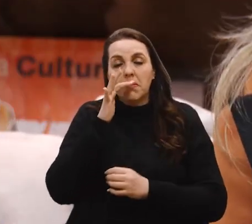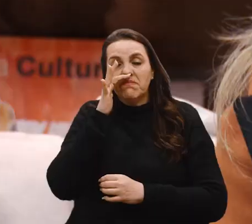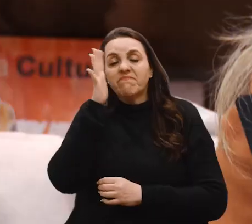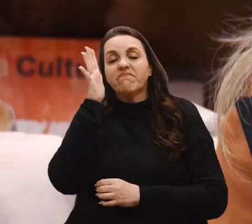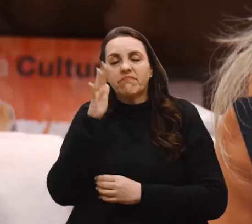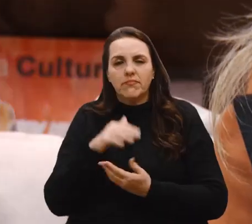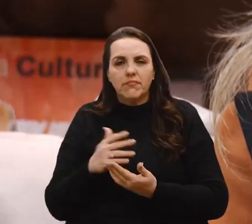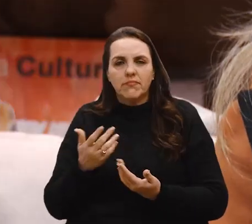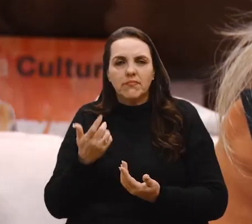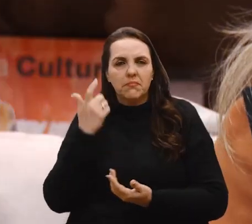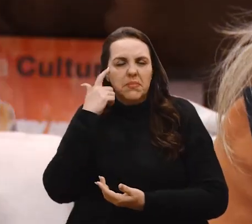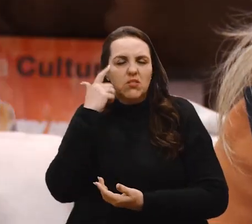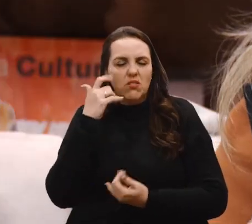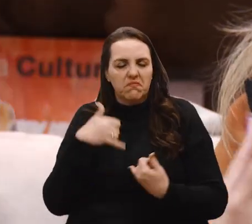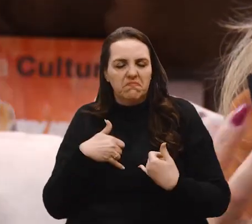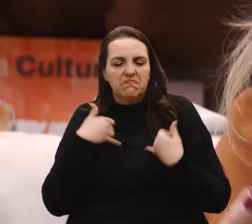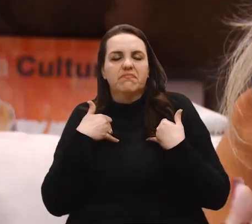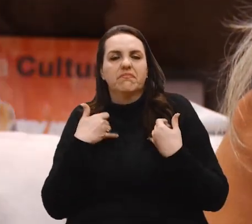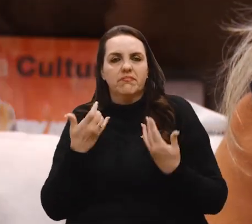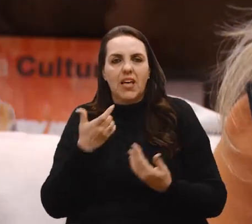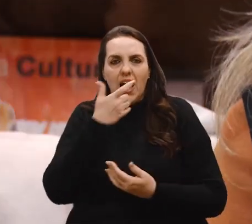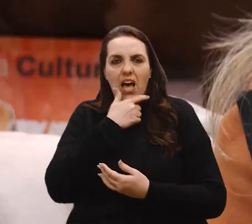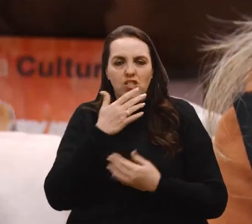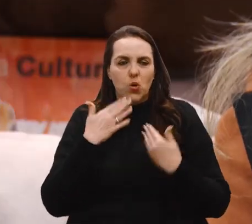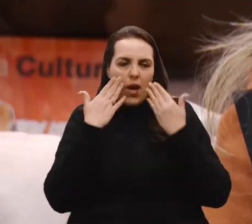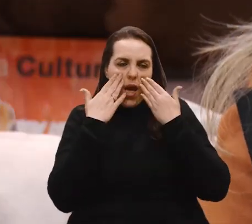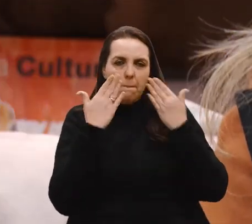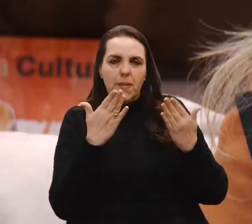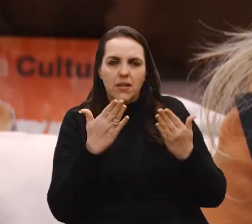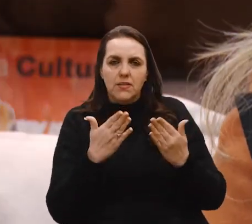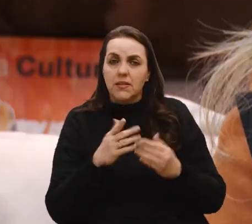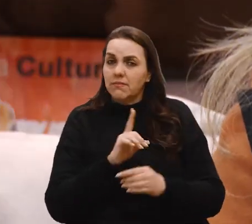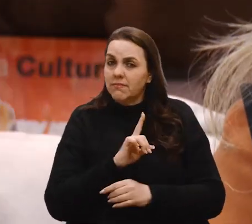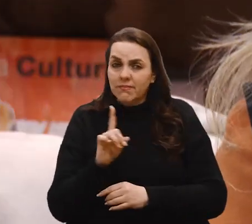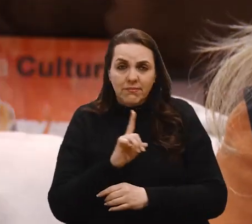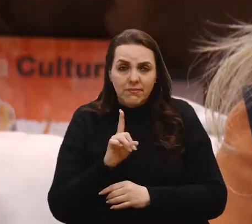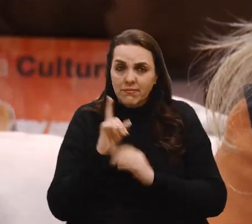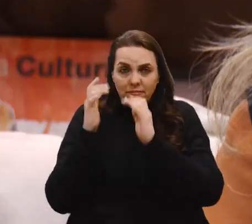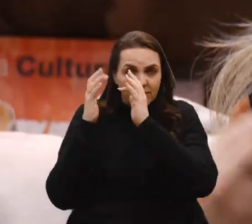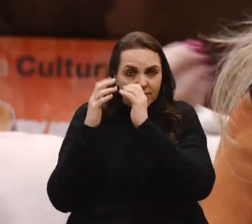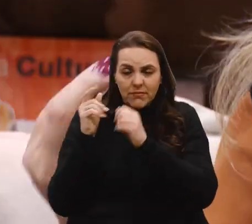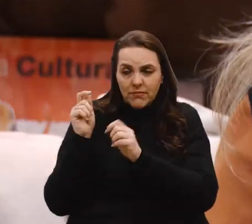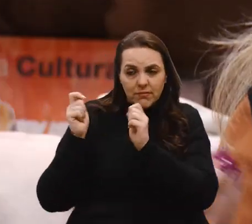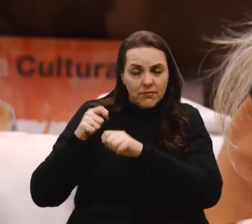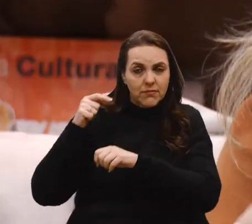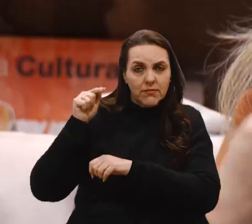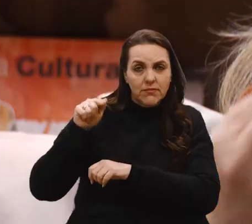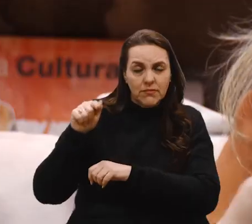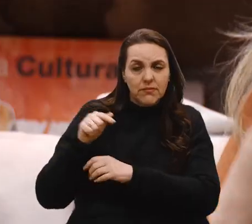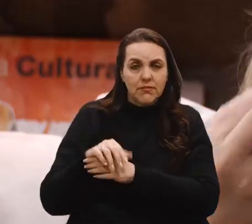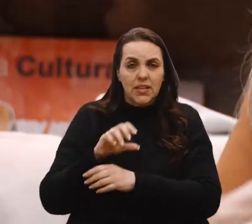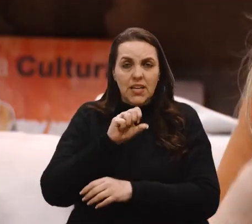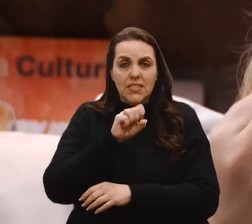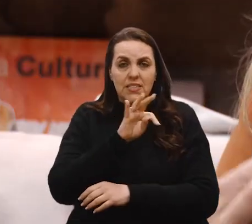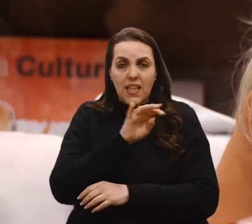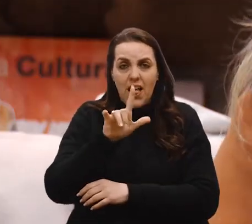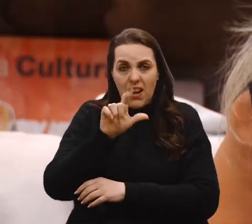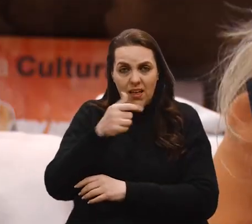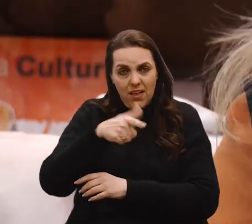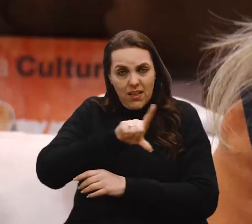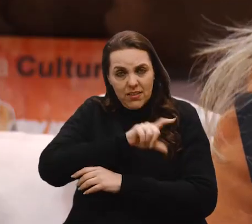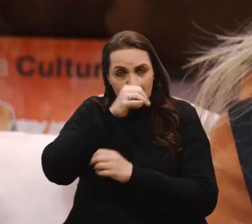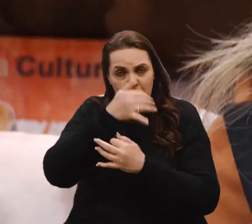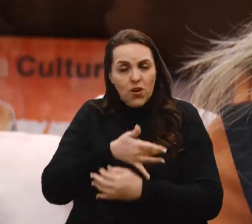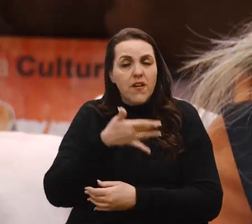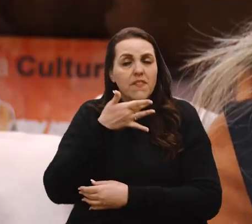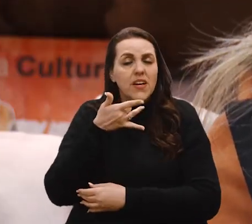pode parecer assim, vão achar que eu tô querendo... Não é uma condição que a pessoa tem, como disse a Estela, uma facilidade de aprender,